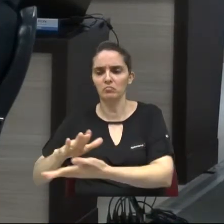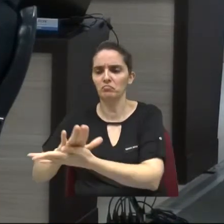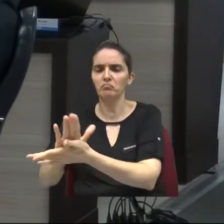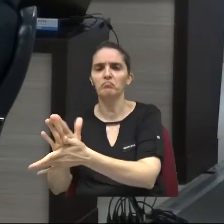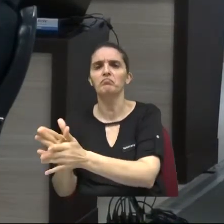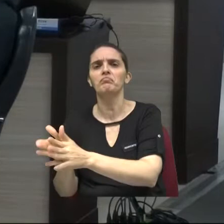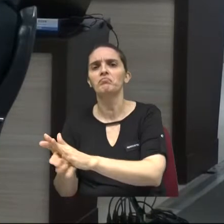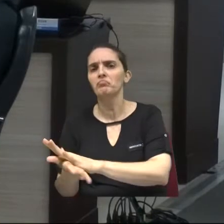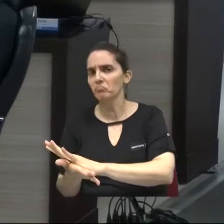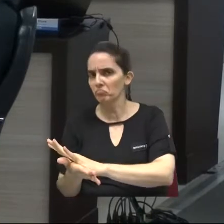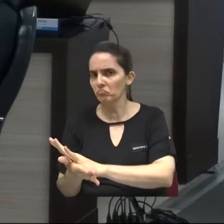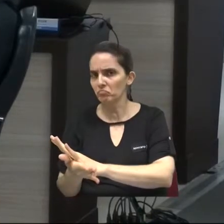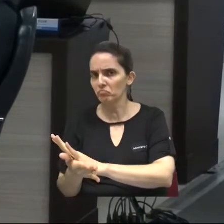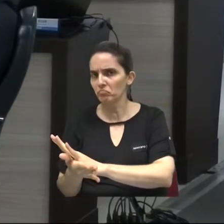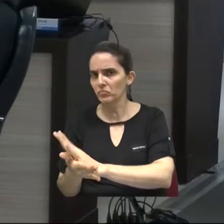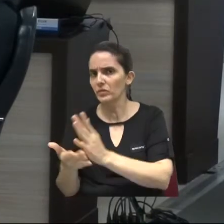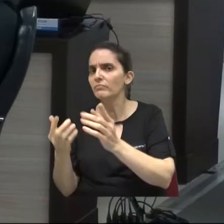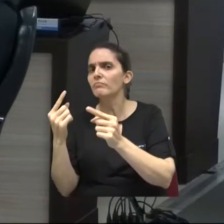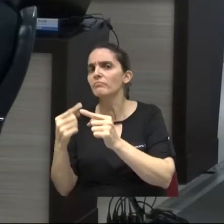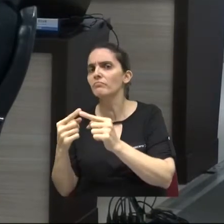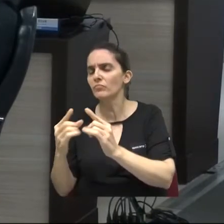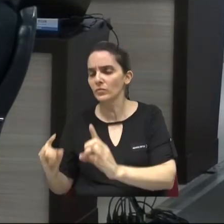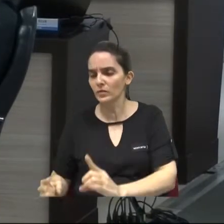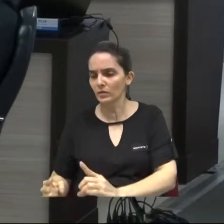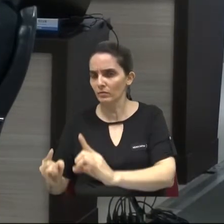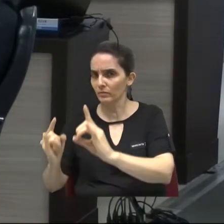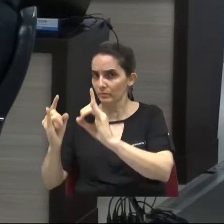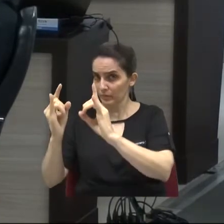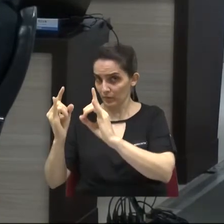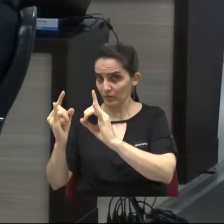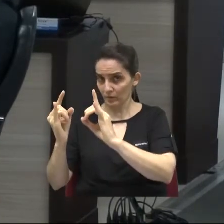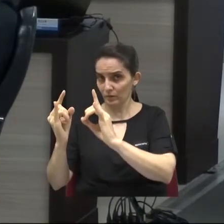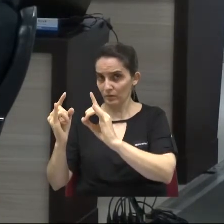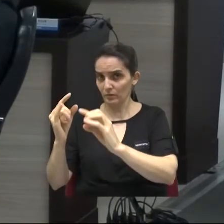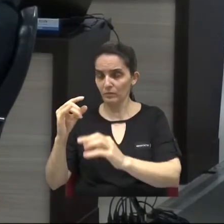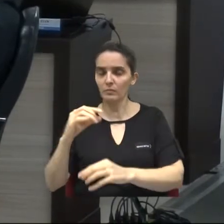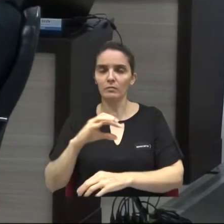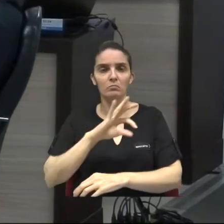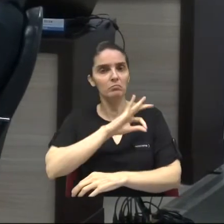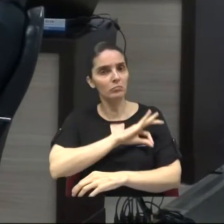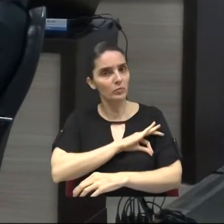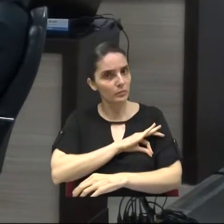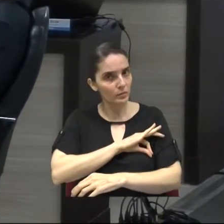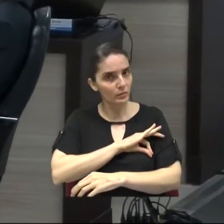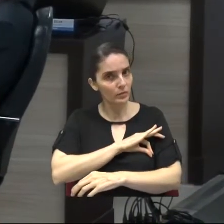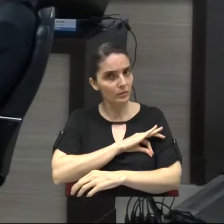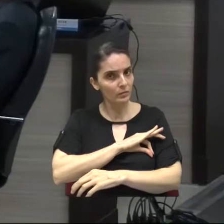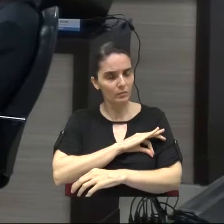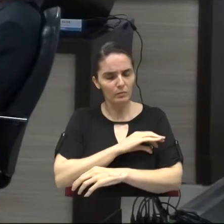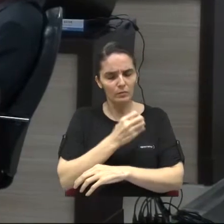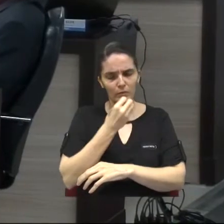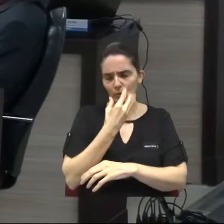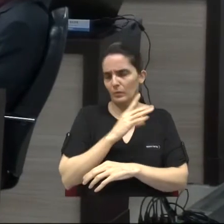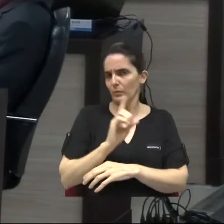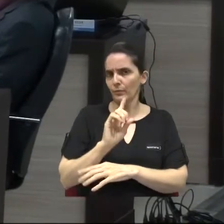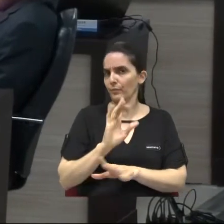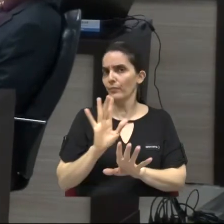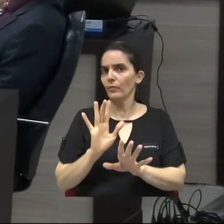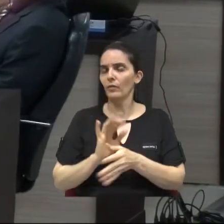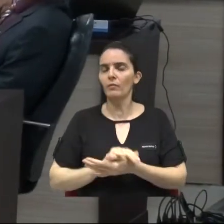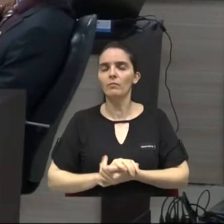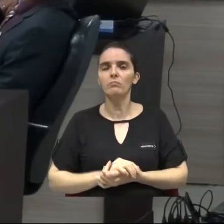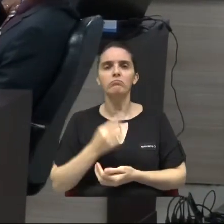prédio. Eu acho que aquele prédio, tudo bem, para a Polícia Militar, eu acredito que não era viável. Tenho